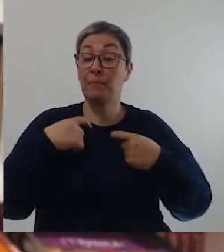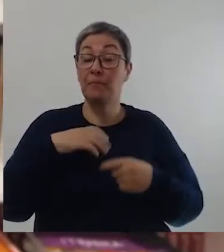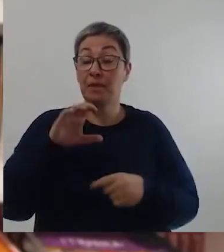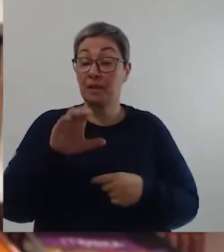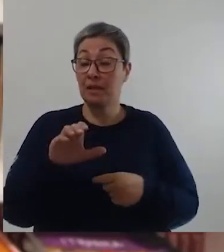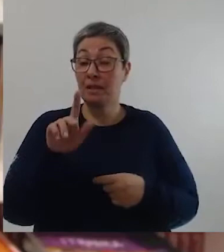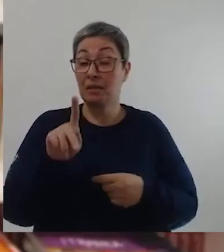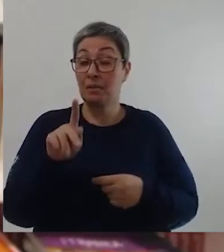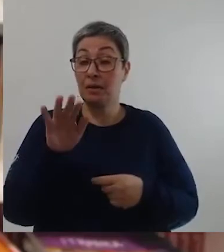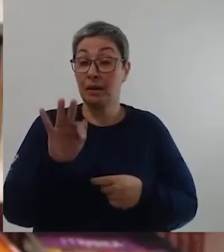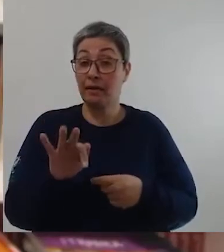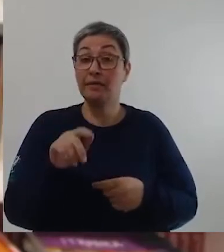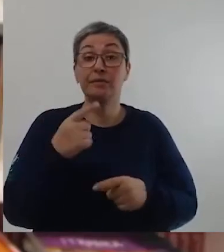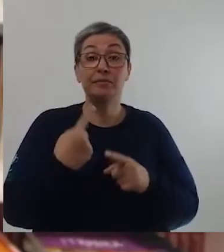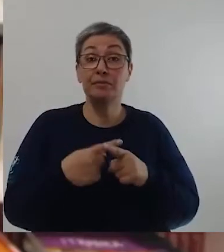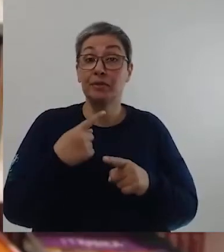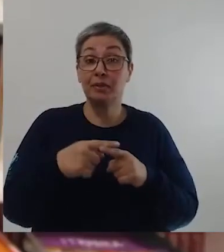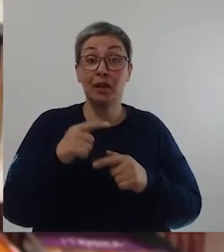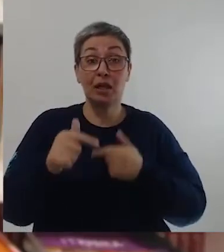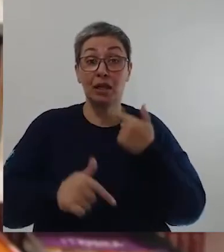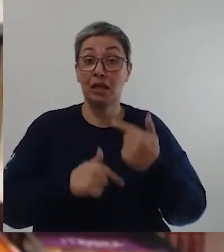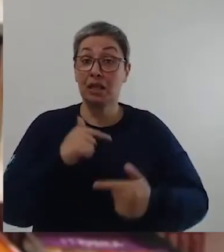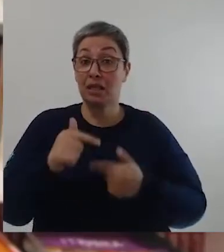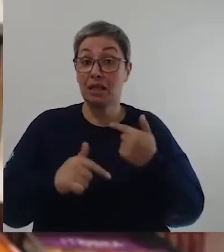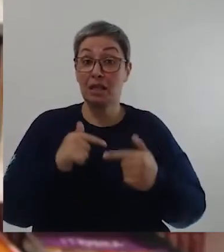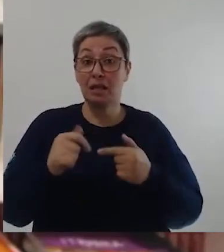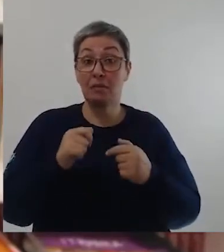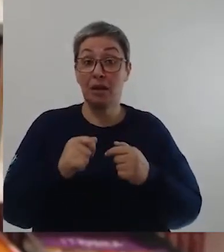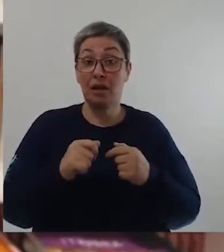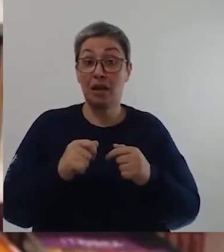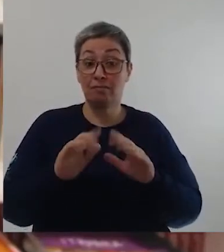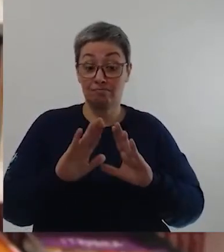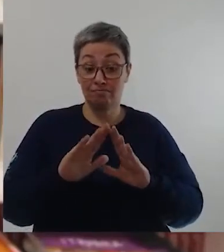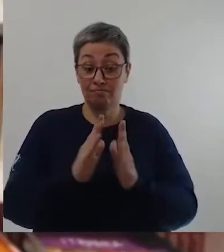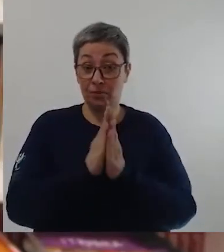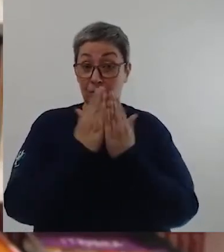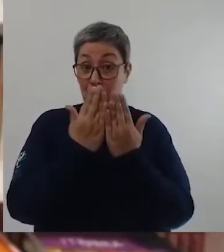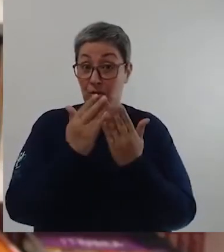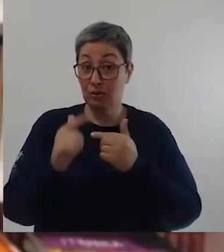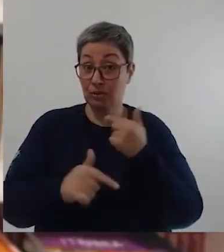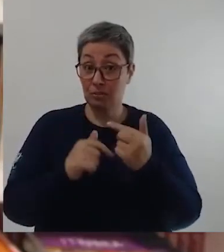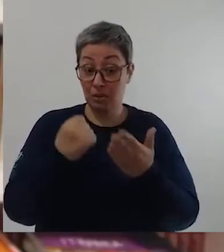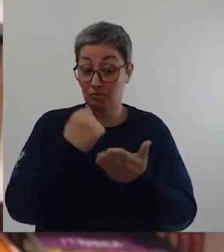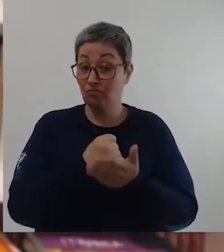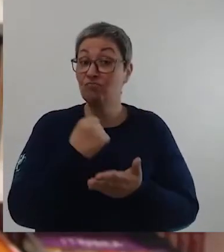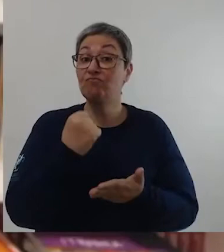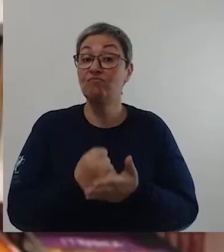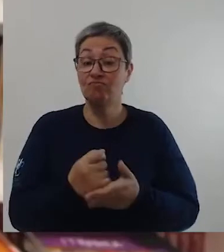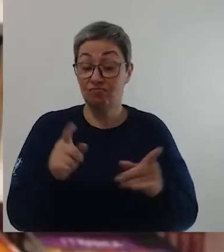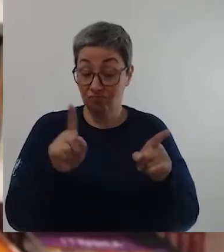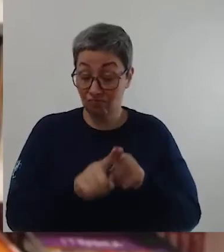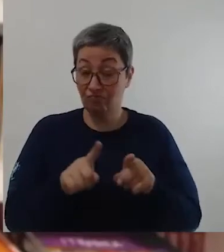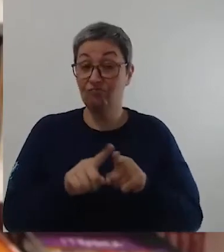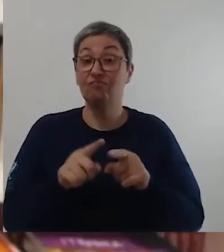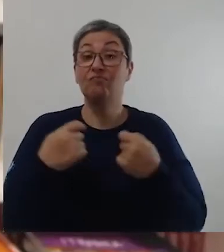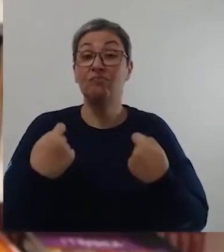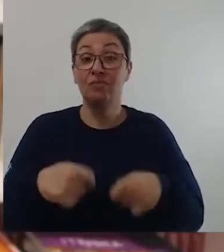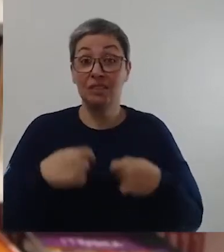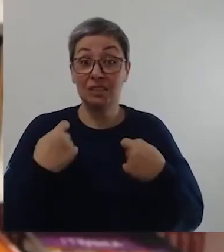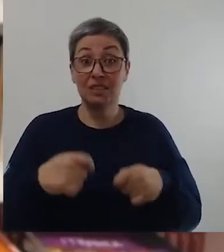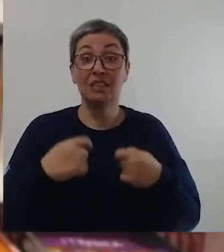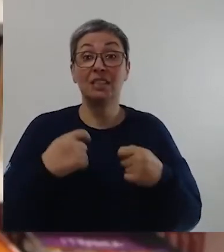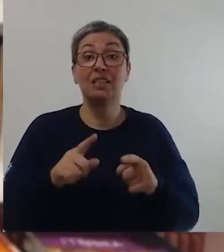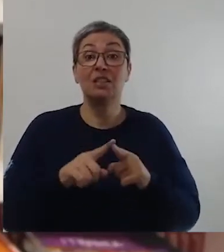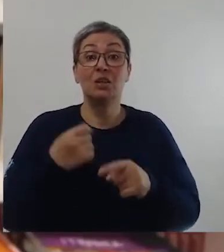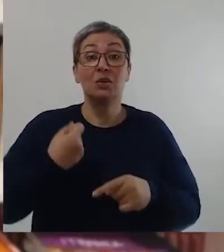precisar esse CPF aí para trabalhar com registro em carteira por exemplo é quando foi esses a sua carteira e